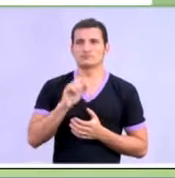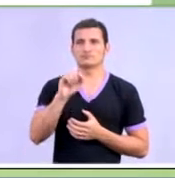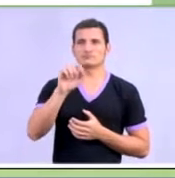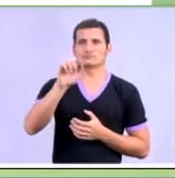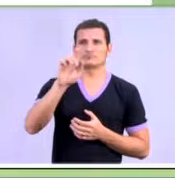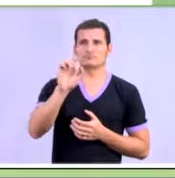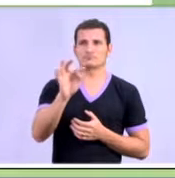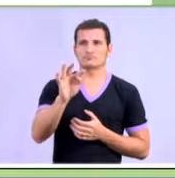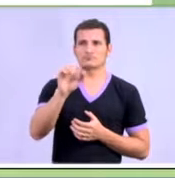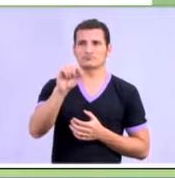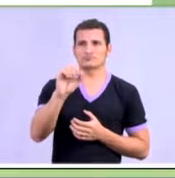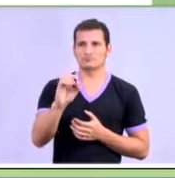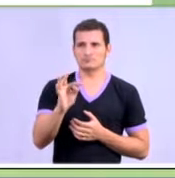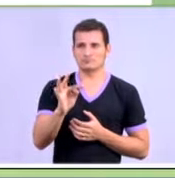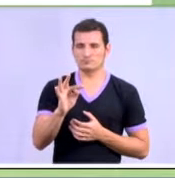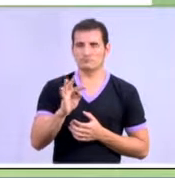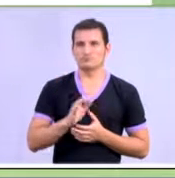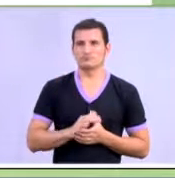definem